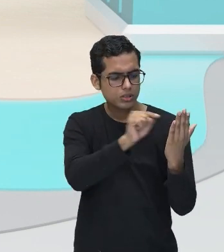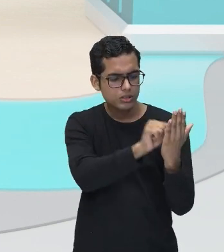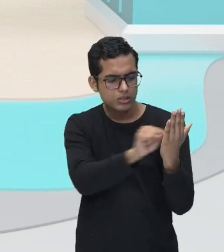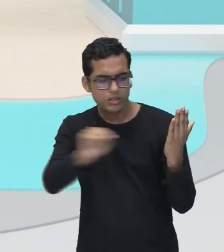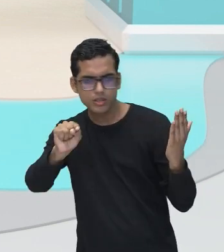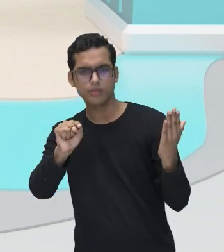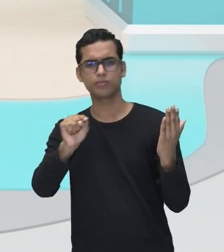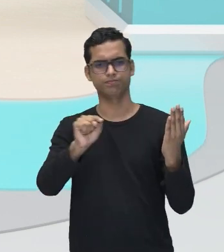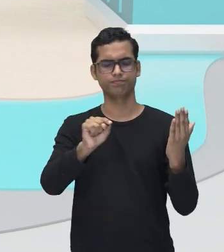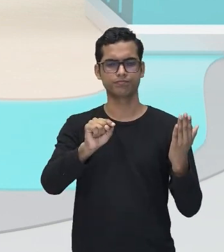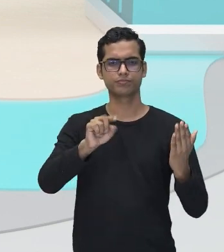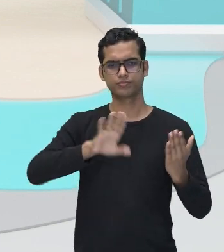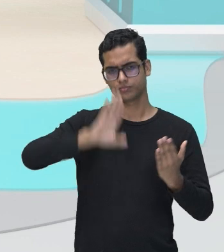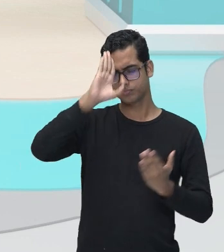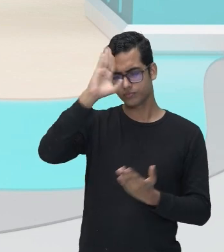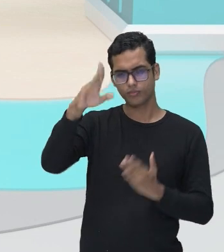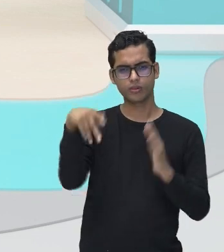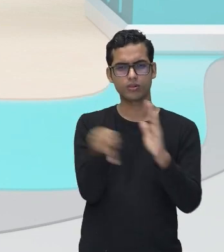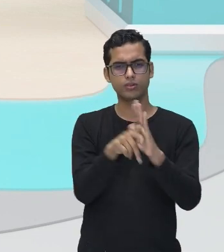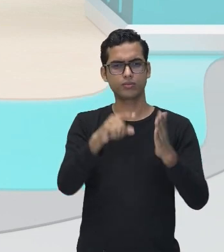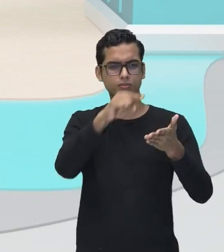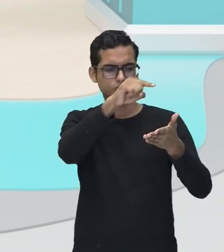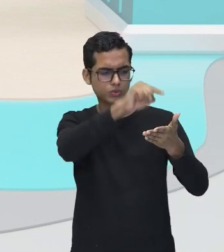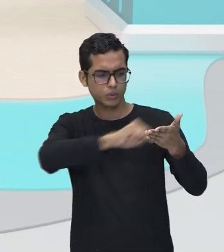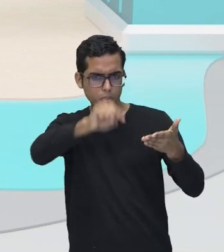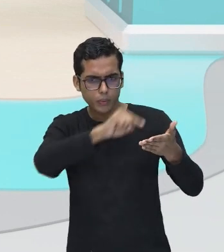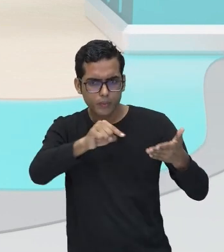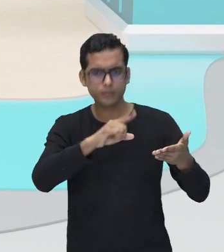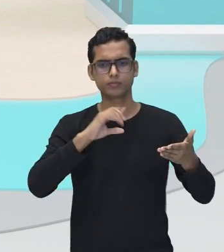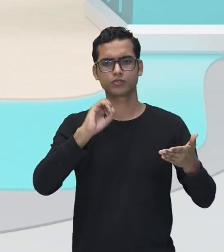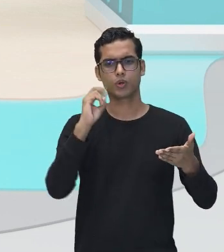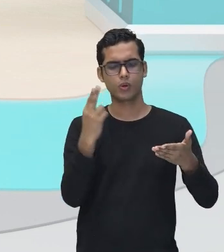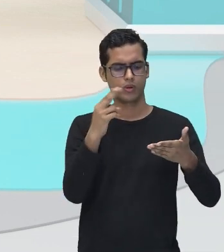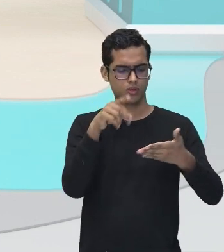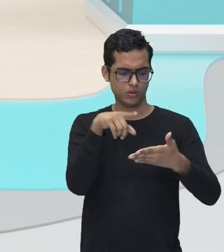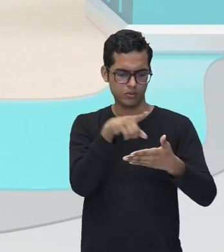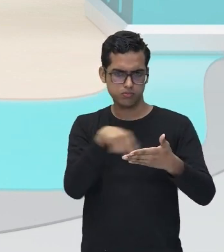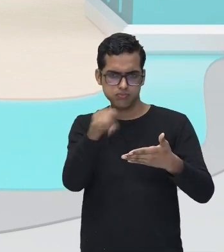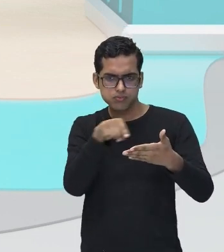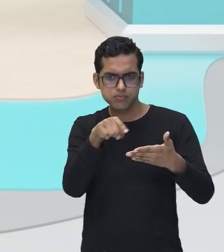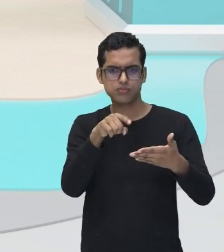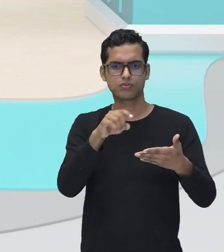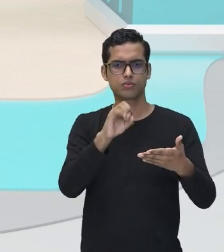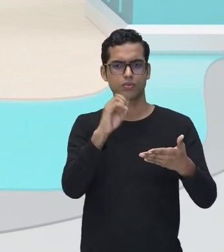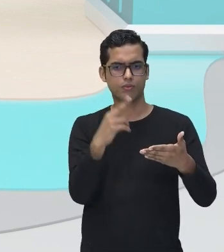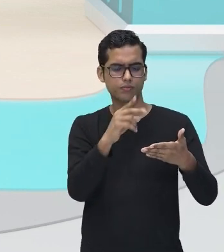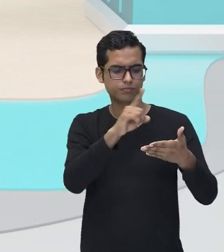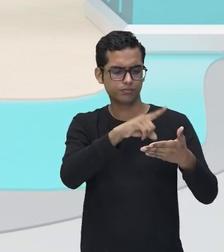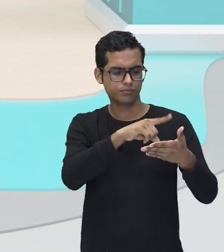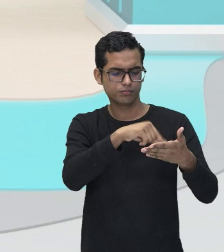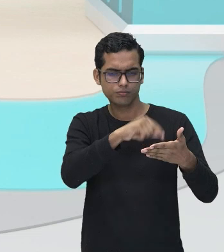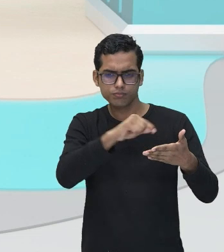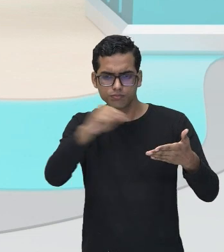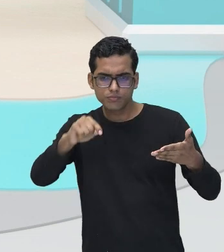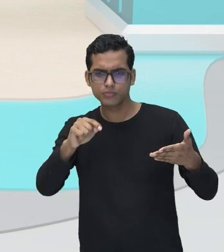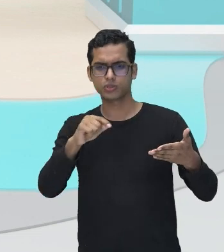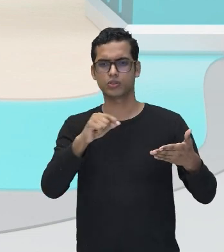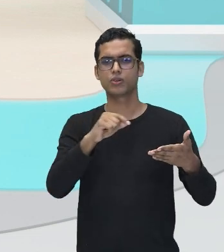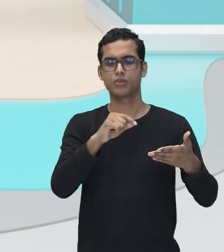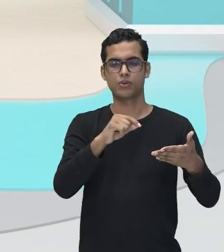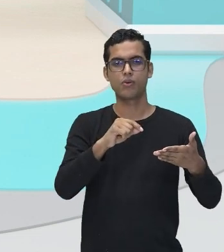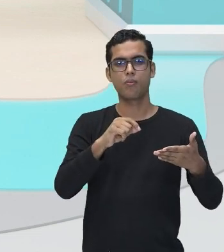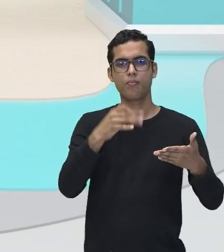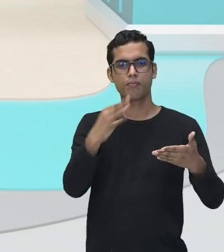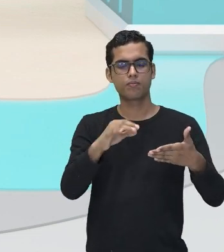linhas espirais, linhas onduladas, quando, por exemplo, o artista quer fazer movimentos de